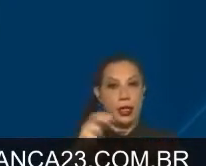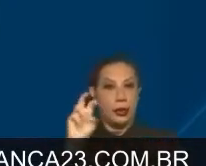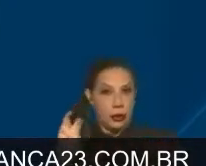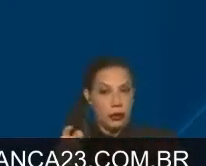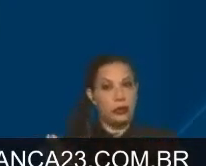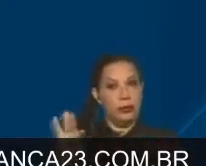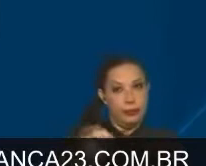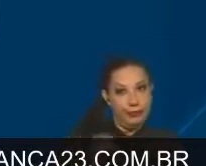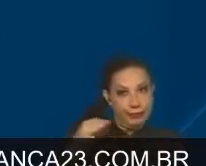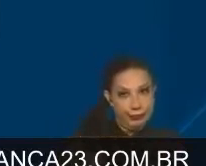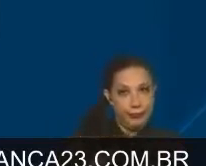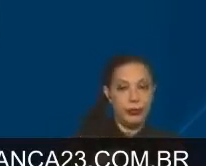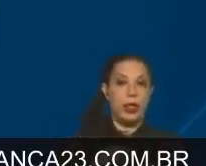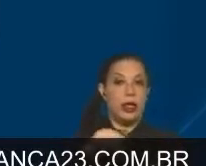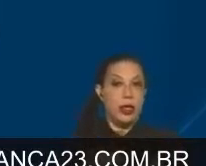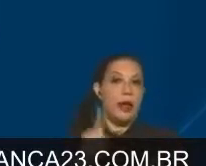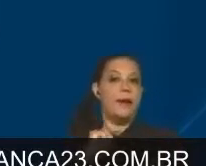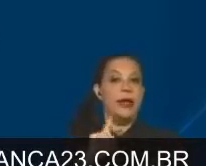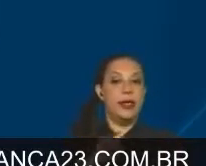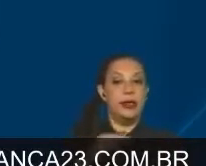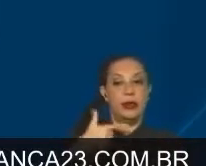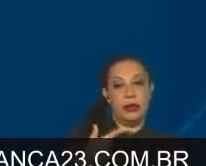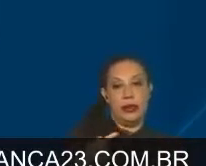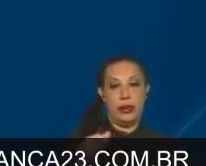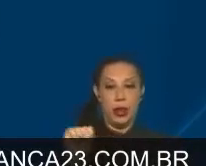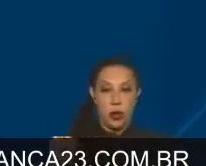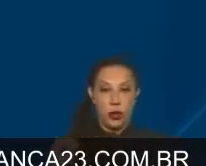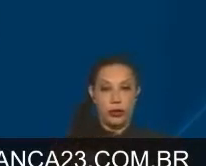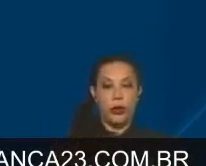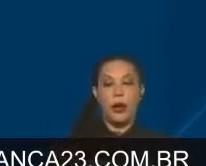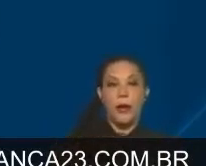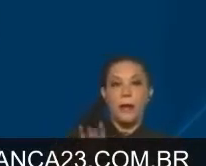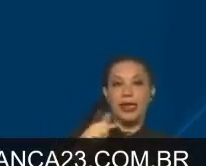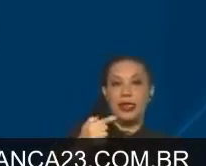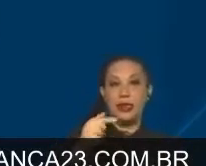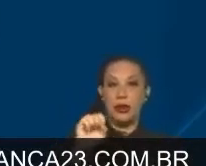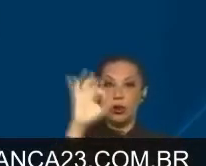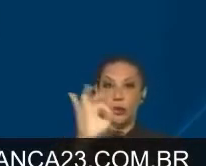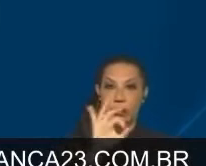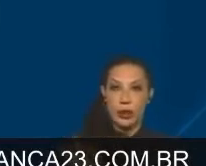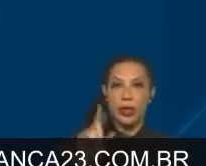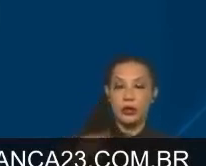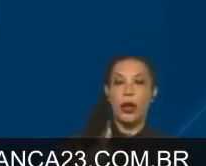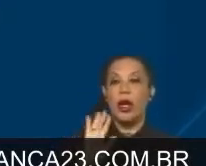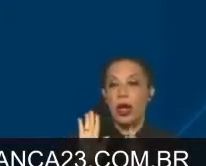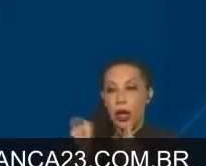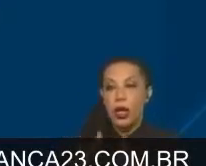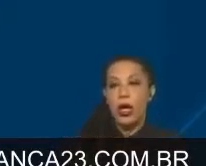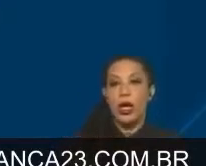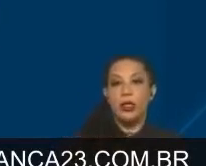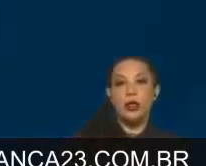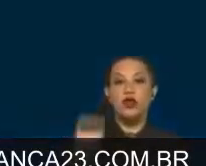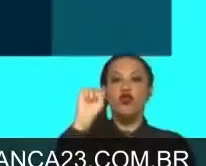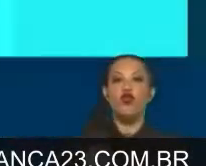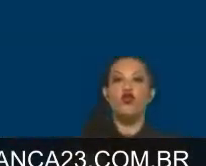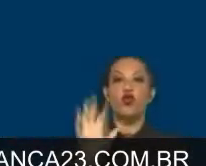675 confirmações, e Minas Gerais, com 278. Mais de 78% dos casos estão concentrados na região